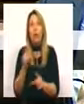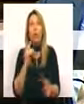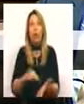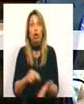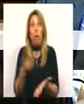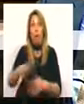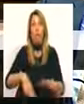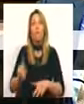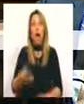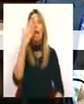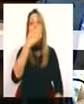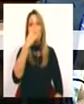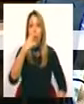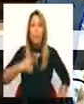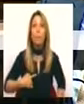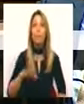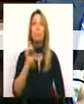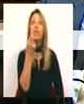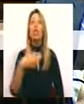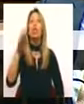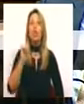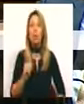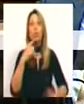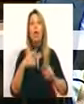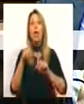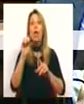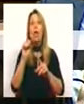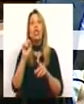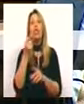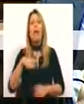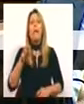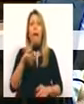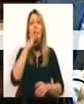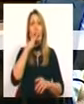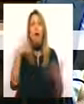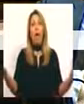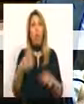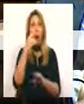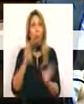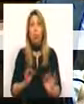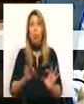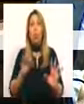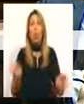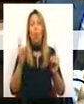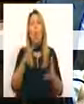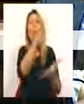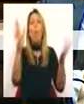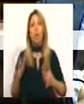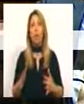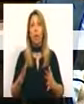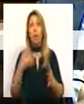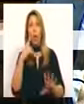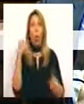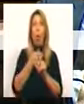falhar os jipes da GNR podem não estar prontos, onde é que o Sr. Ministro vai reforçar o ataque ampliado? É que a sua estratégia assenta toda